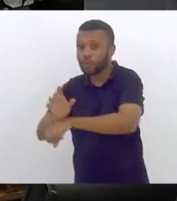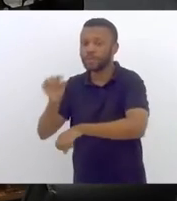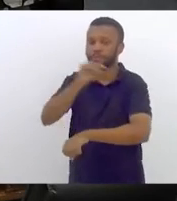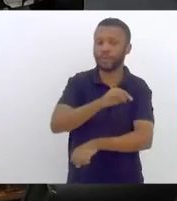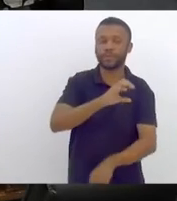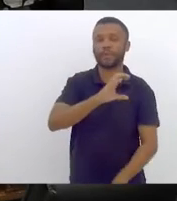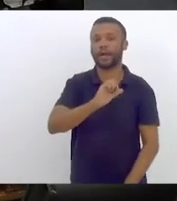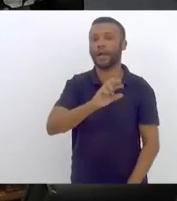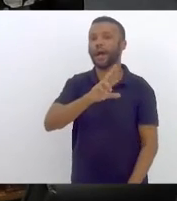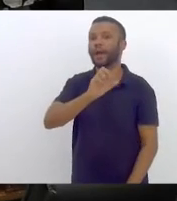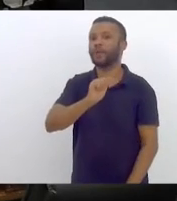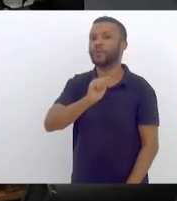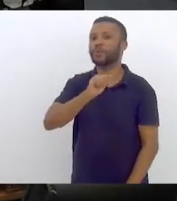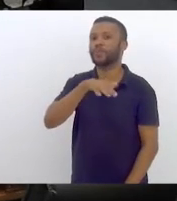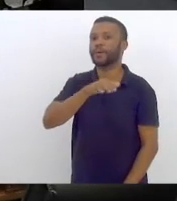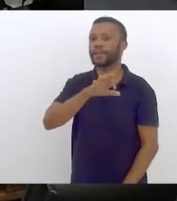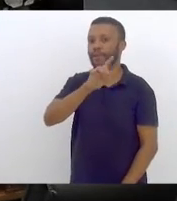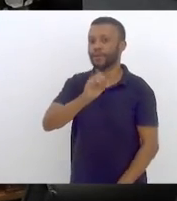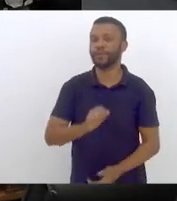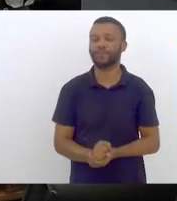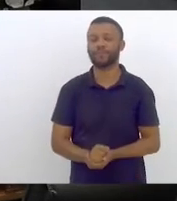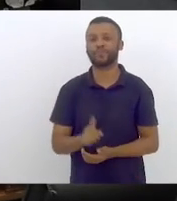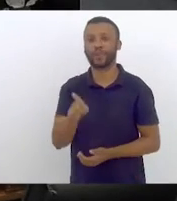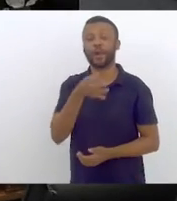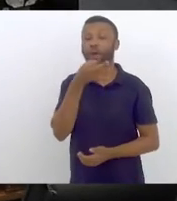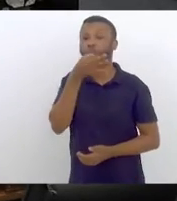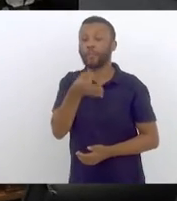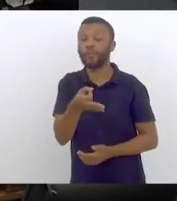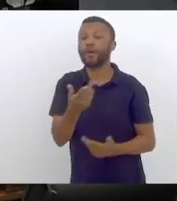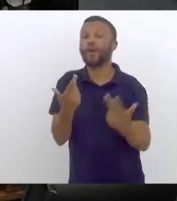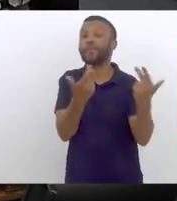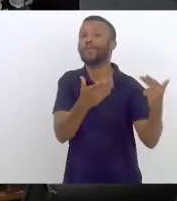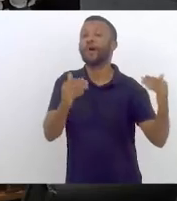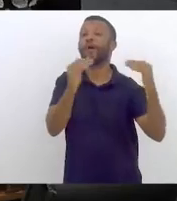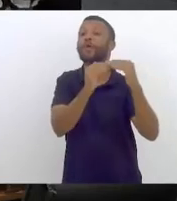Presidente, eu acompanho o parecer do deputado Luiz Paulo Corrêa da Rocha.